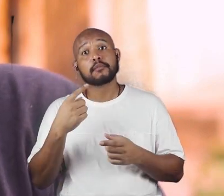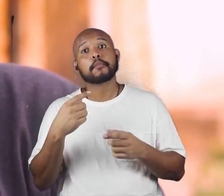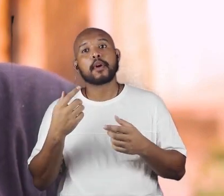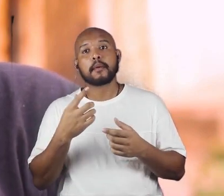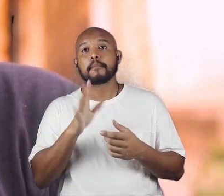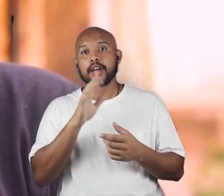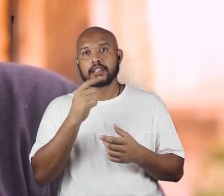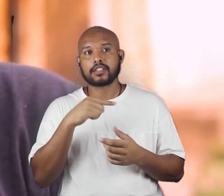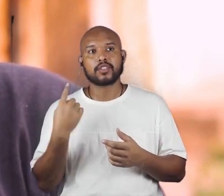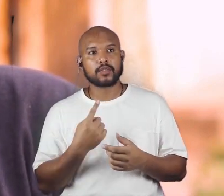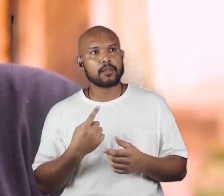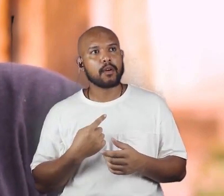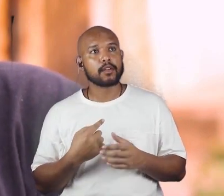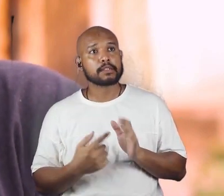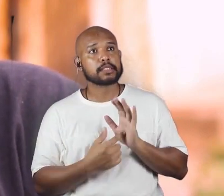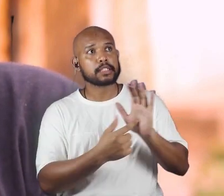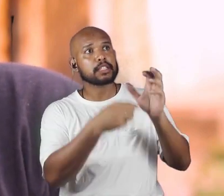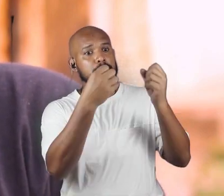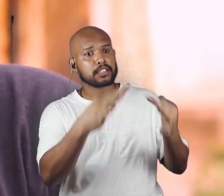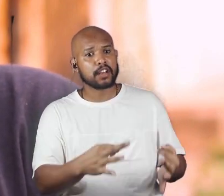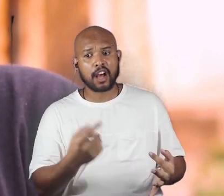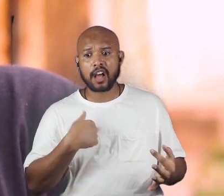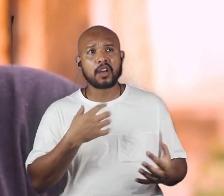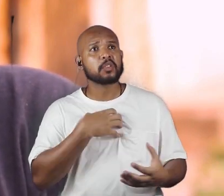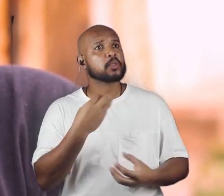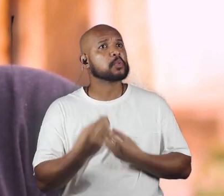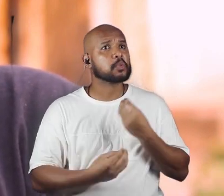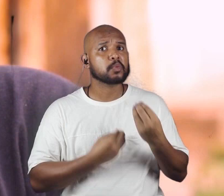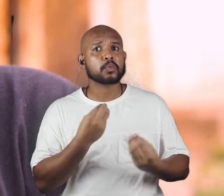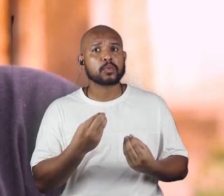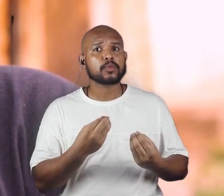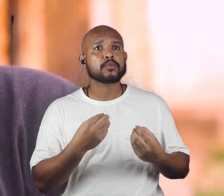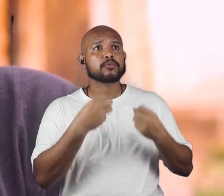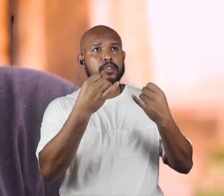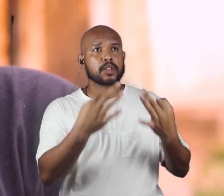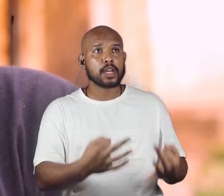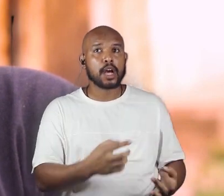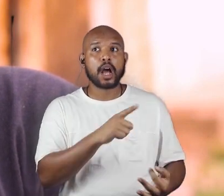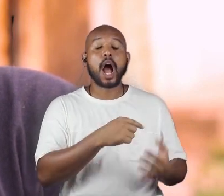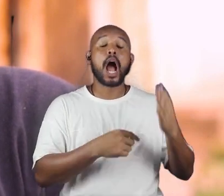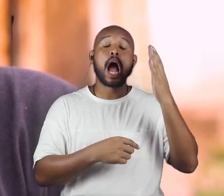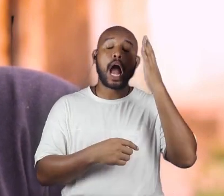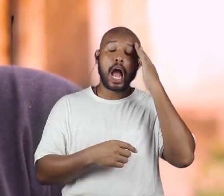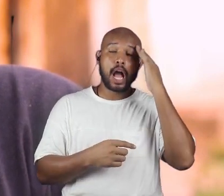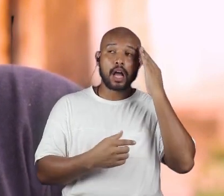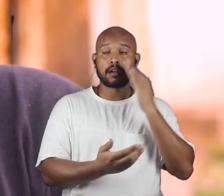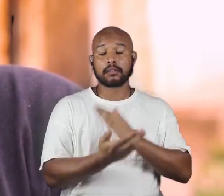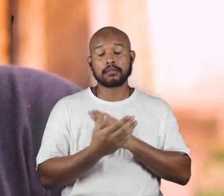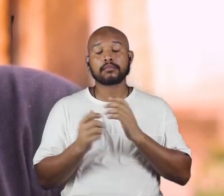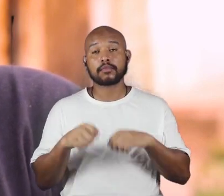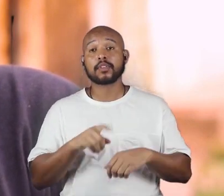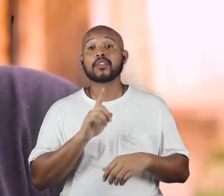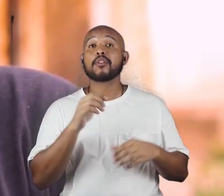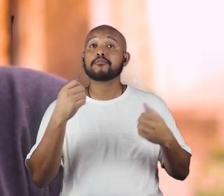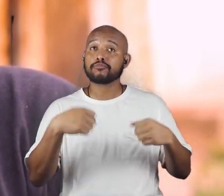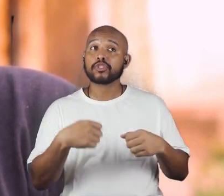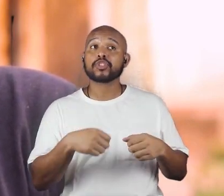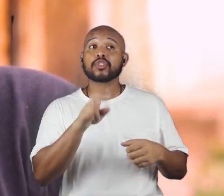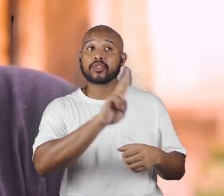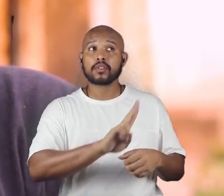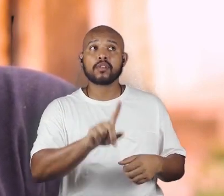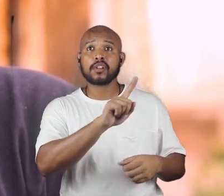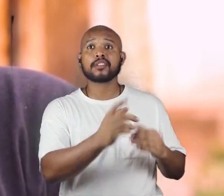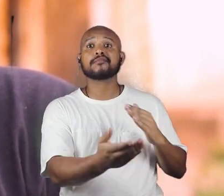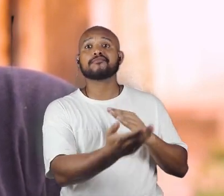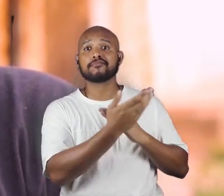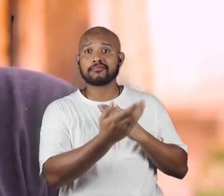for em cima procurar e mostrar. Né, e eu acho que falta essa parte aí, né, nessa parte aí da